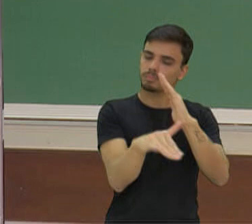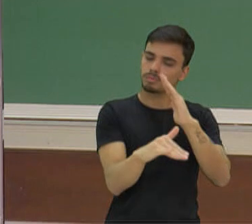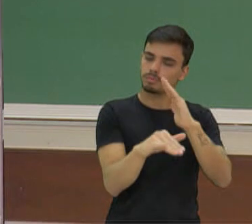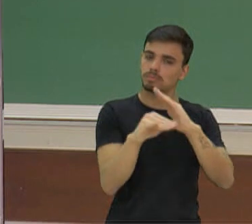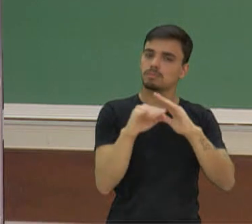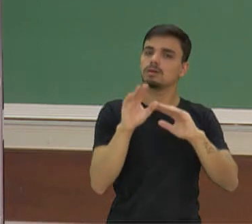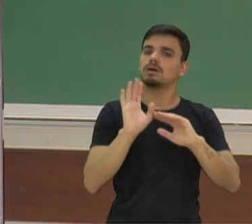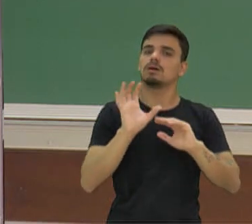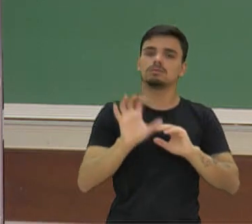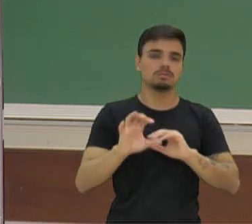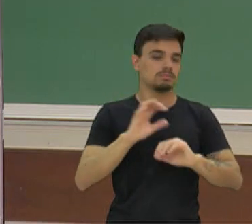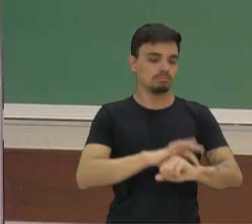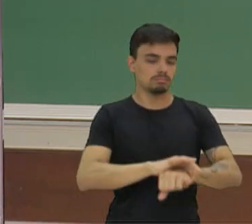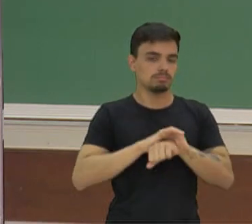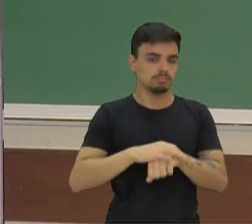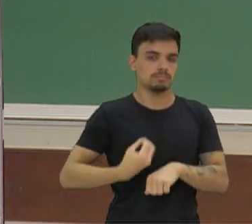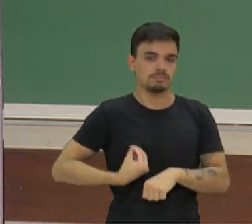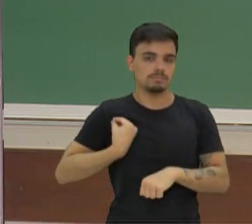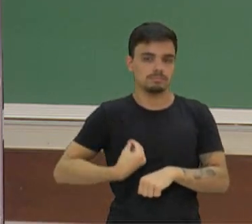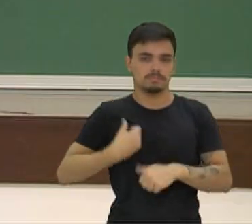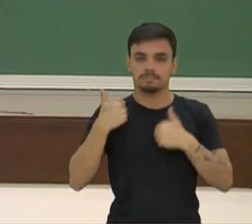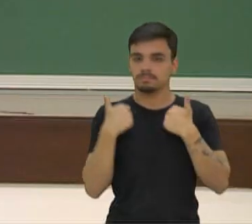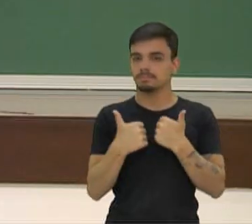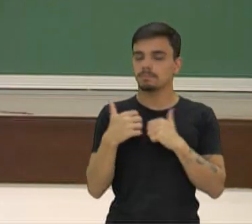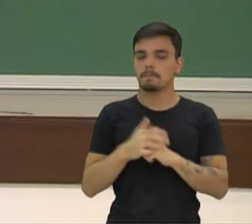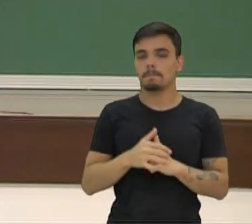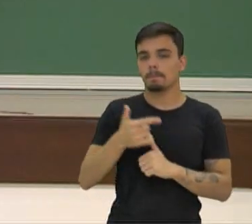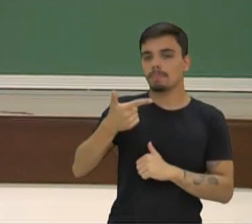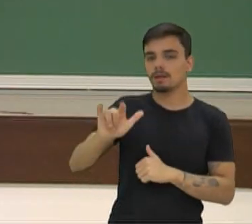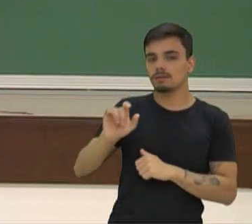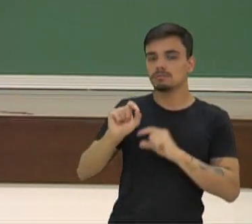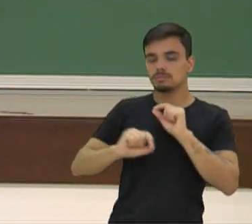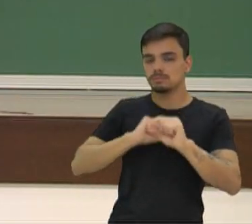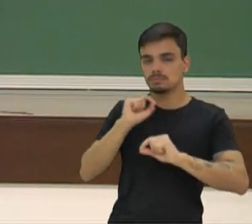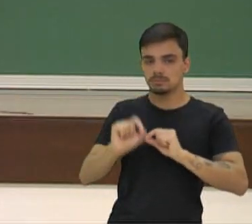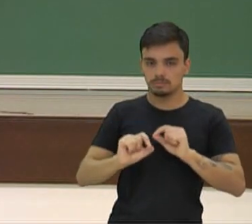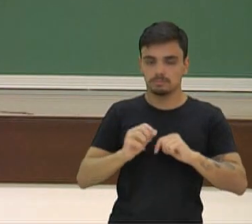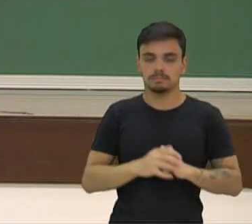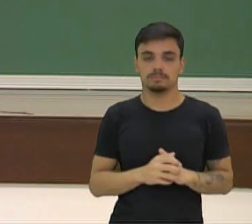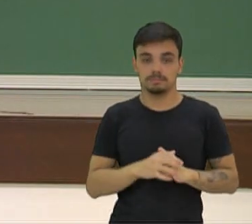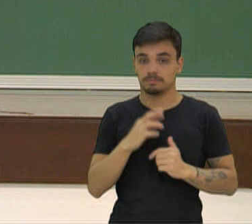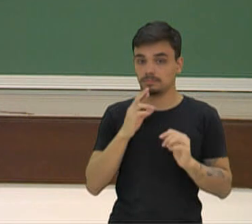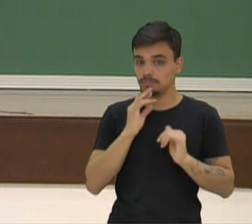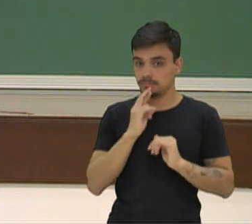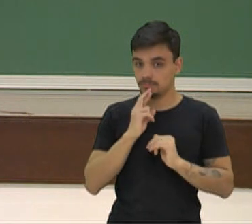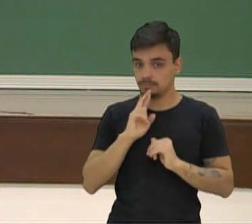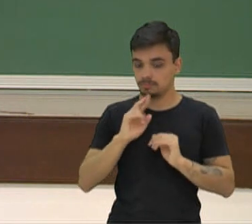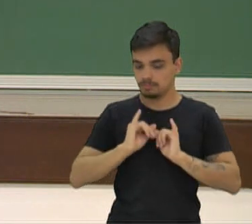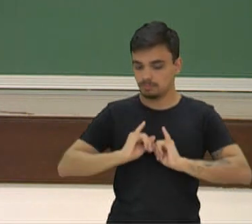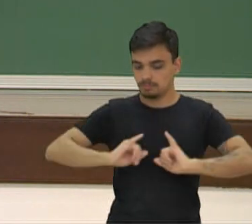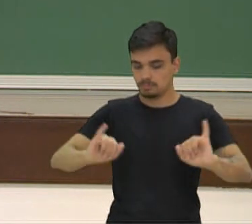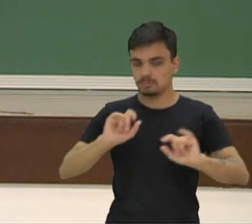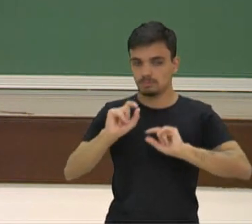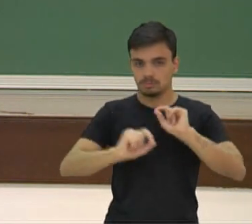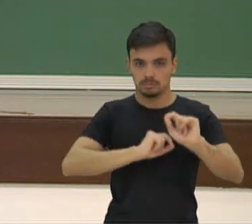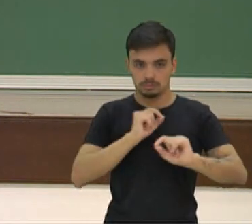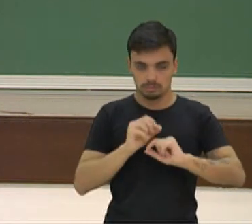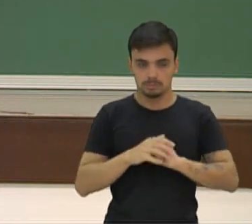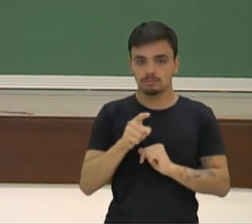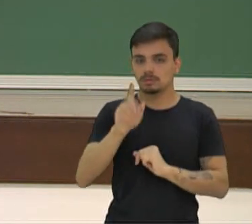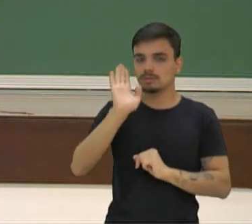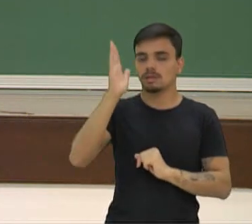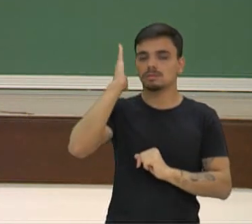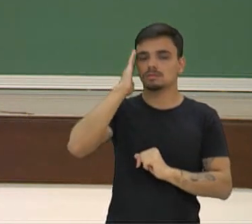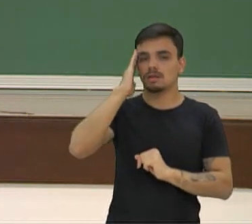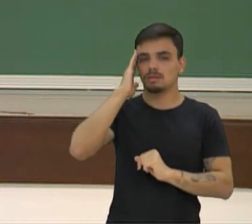você confirma a sua presença. Não vai esquecer. O outro recado, que você também já está